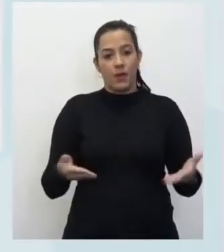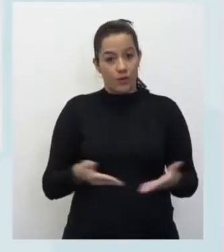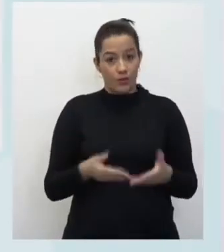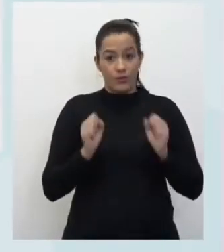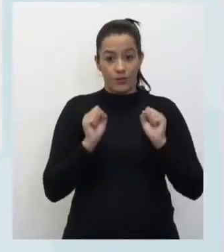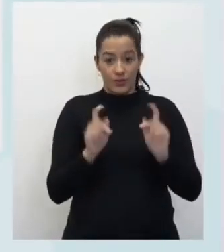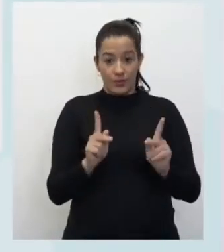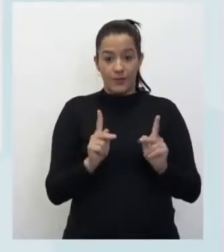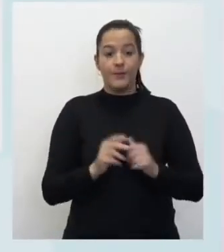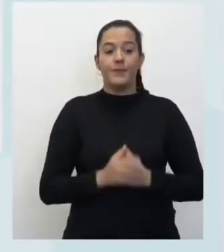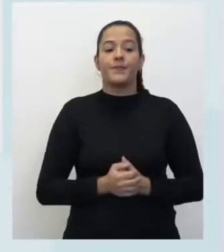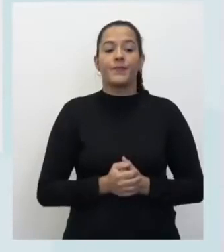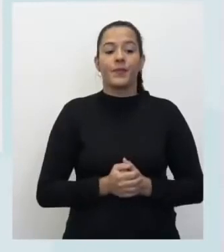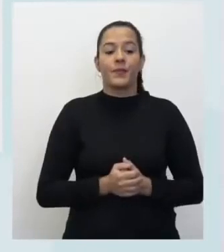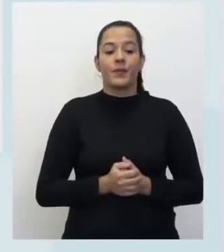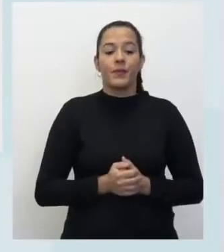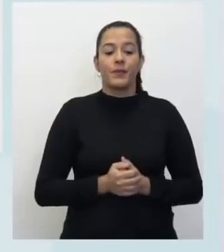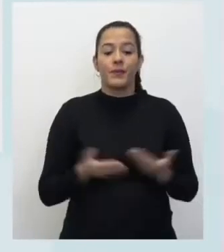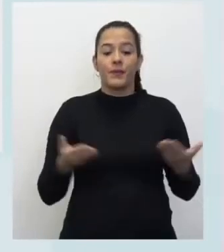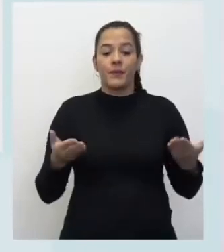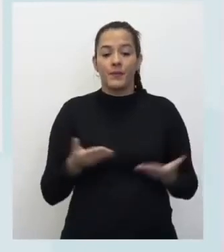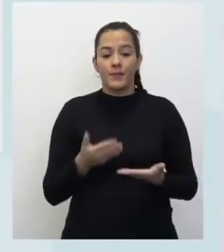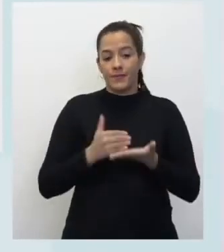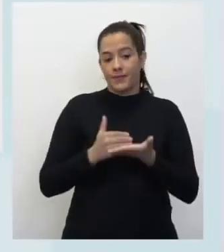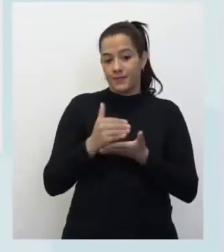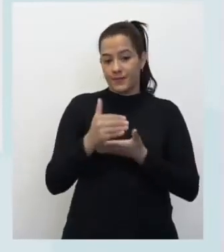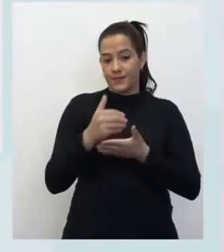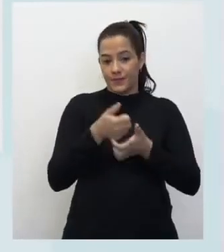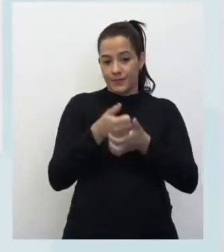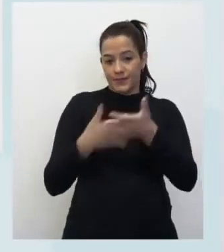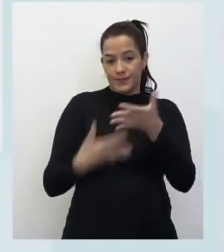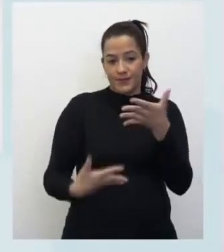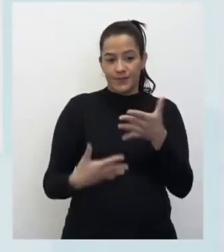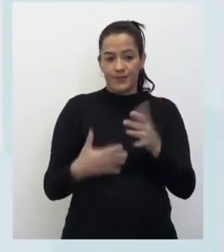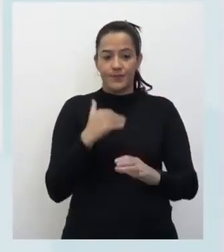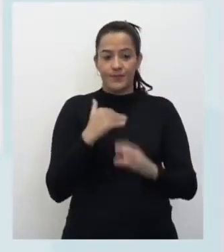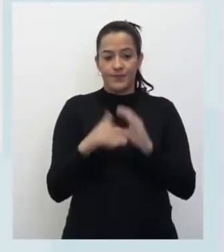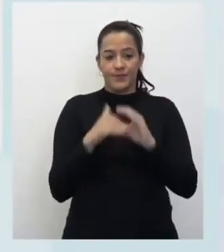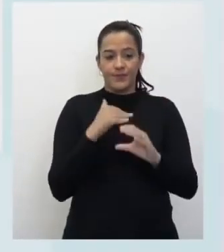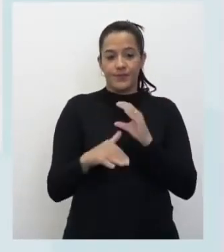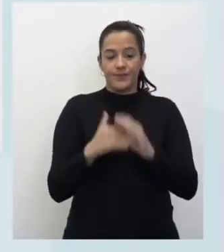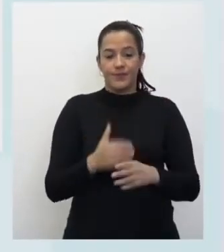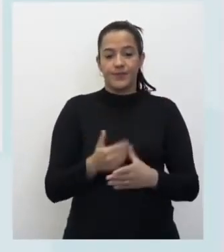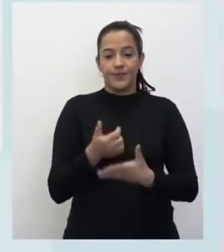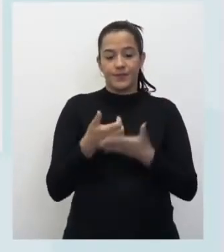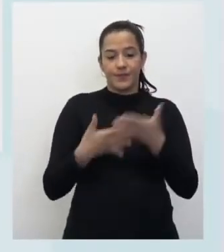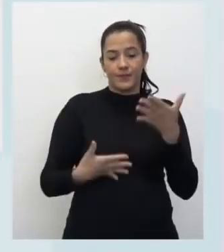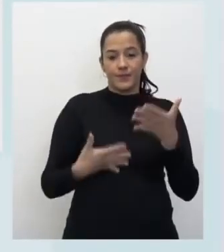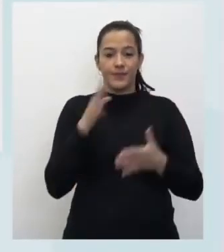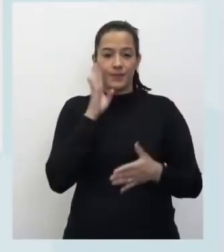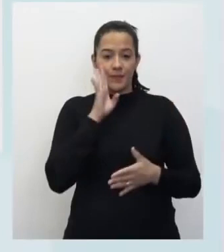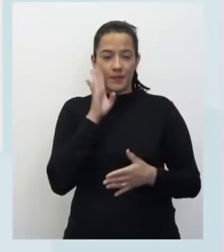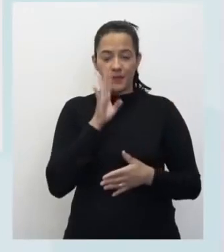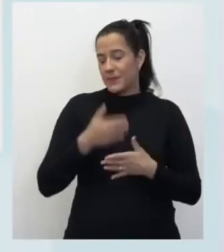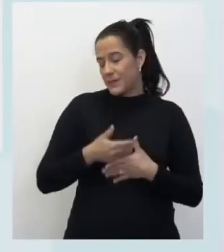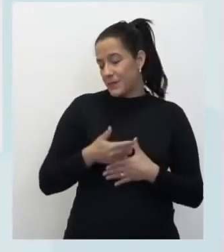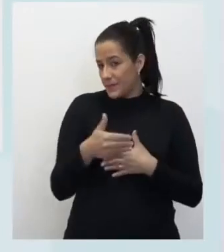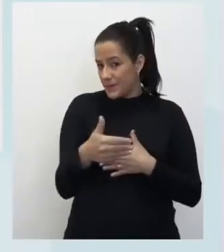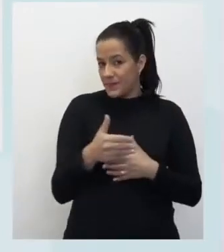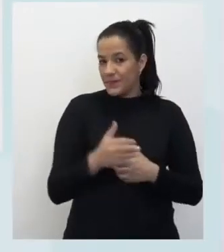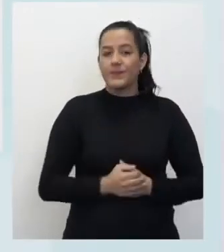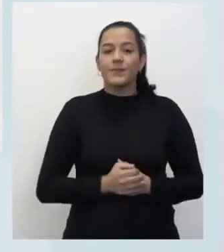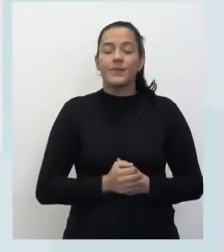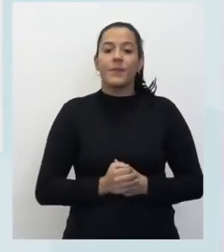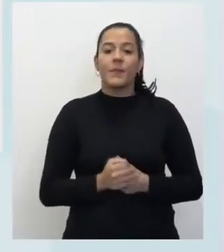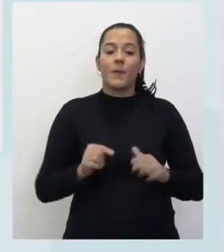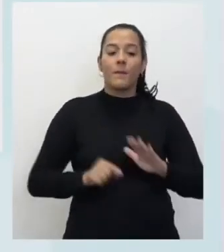bom? Olha, vamos começar a nossa acolhida? Vamos abrir o chat? Ai, gente, que legal. Estou muito empolgada para começar lá. Abrindo o chat, eu vou